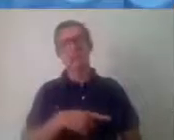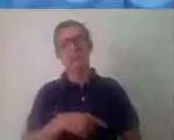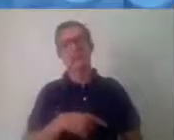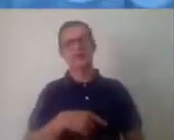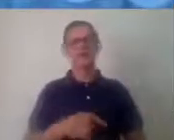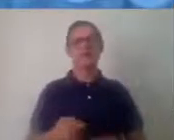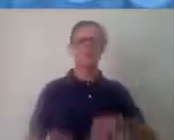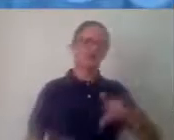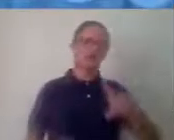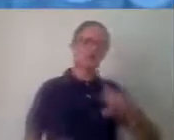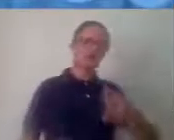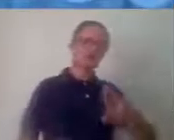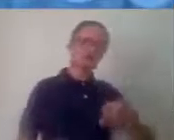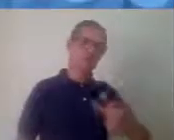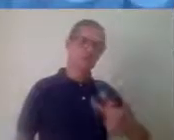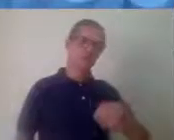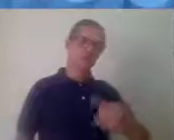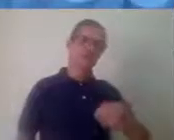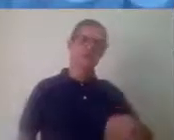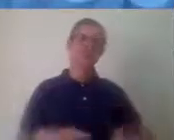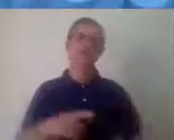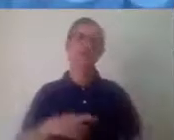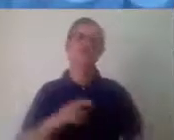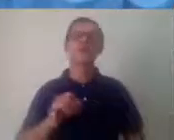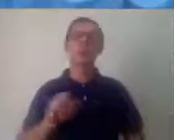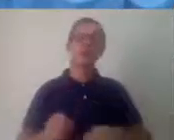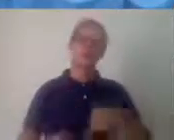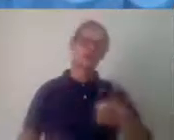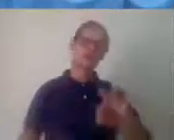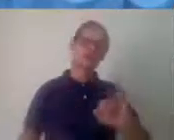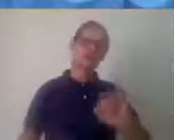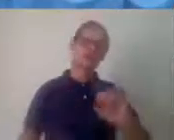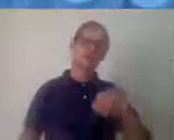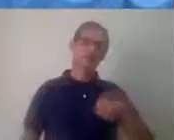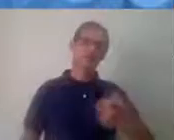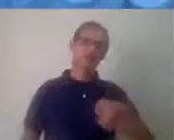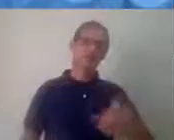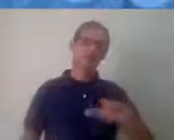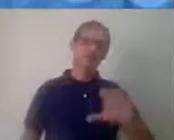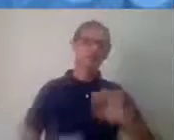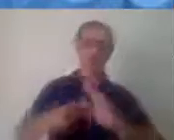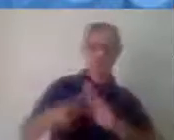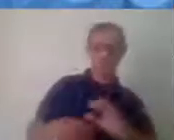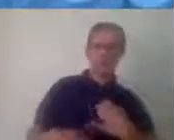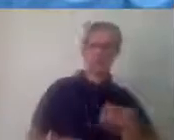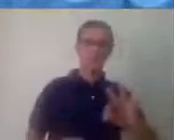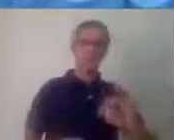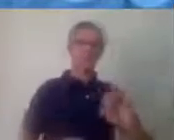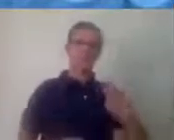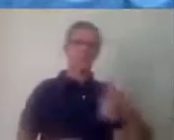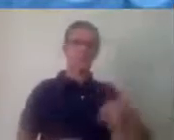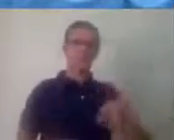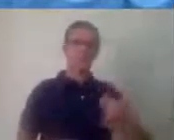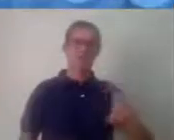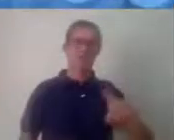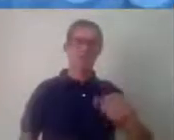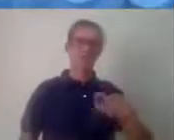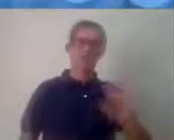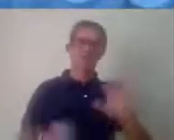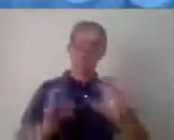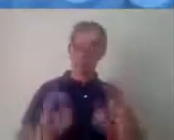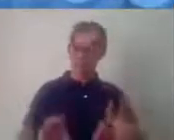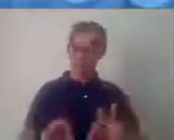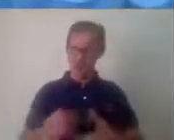de derivada é a parte da otimização. O que é a parte da otimização? A otimização, você vai ter um